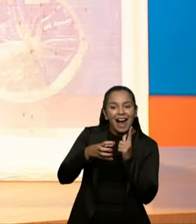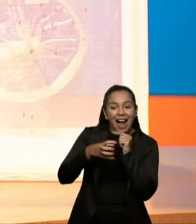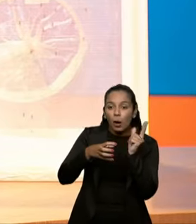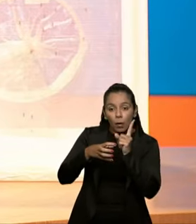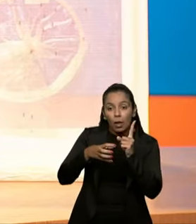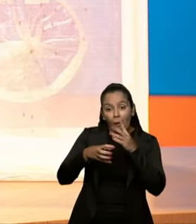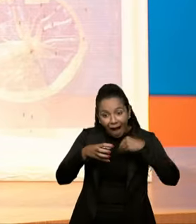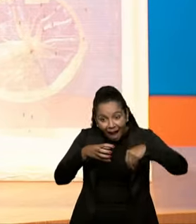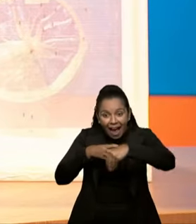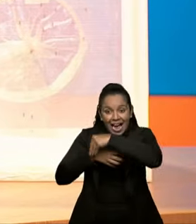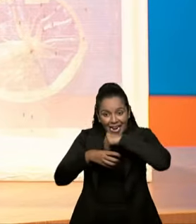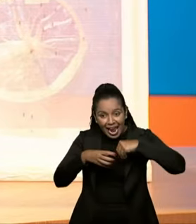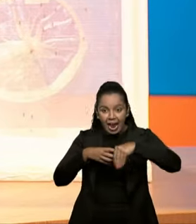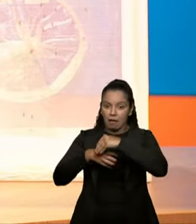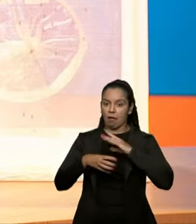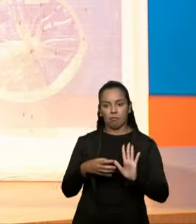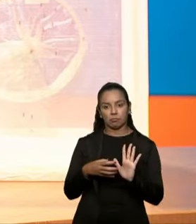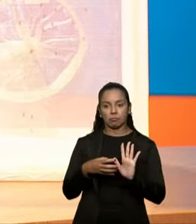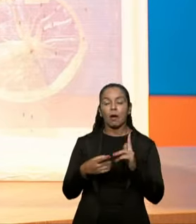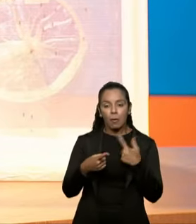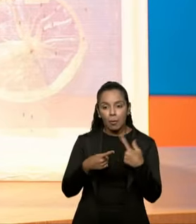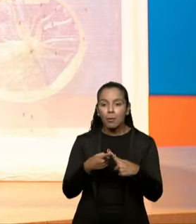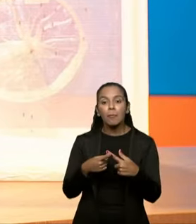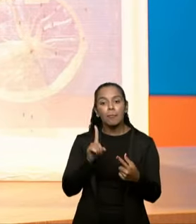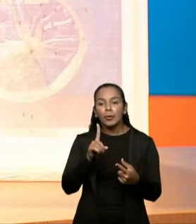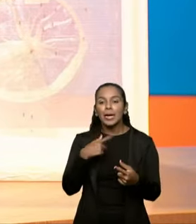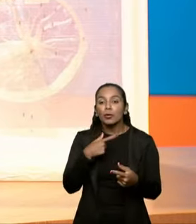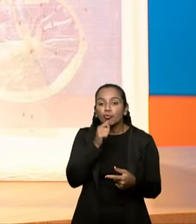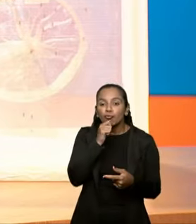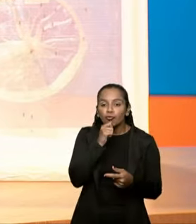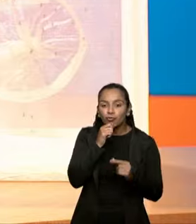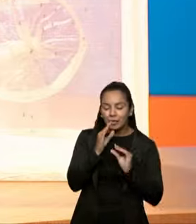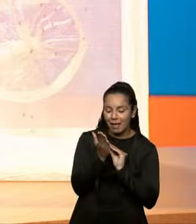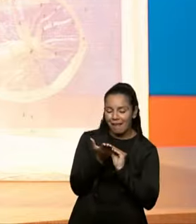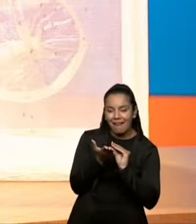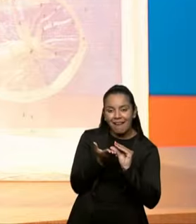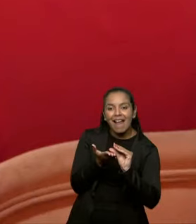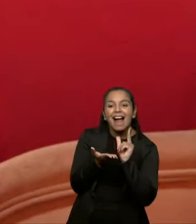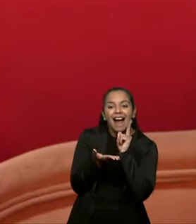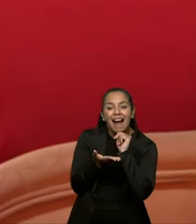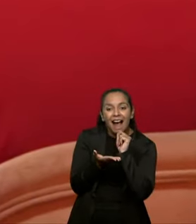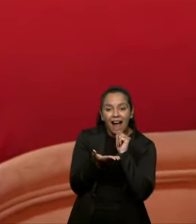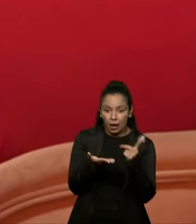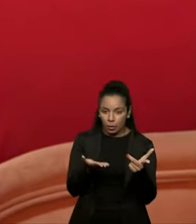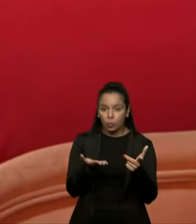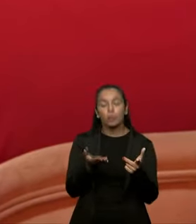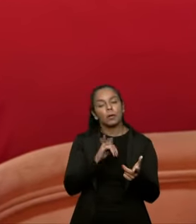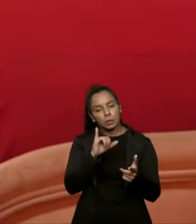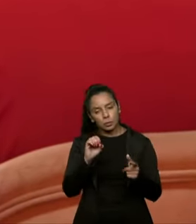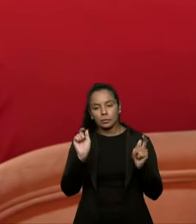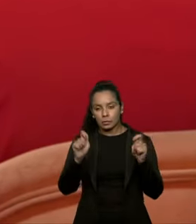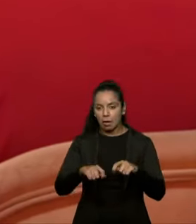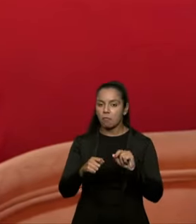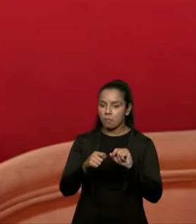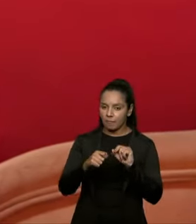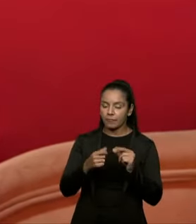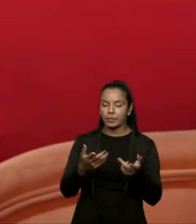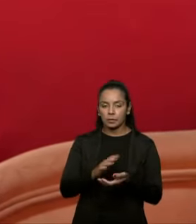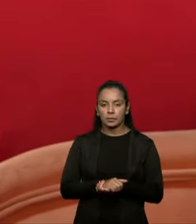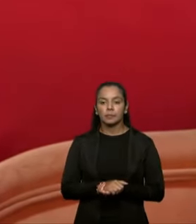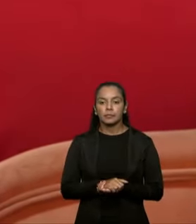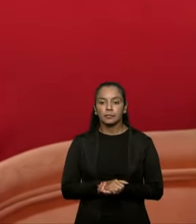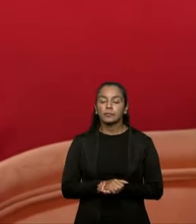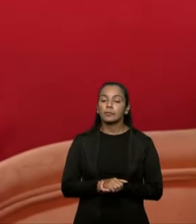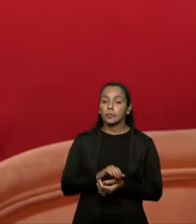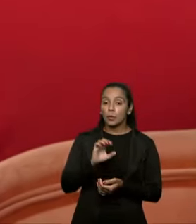areia. Porque aí você não deixa fazer uma camada de água, né? Isso dá para fazer. Aí, mas vamos lá, os ovinhos